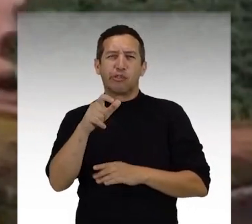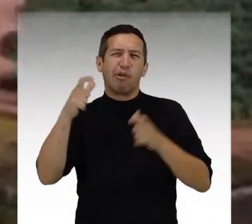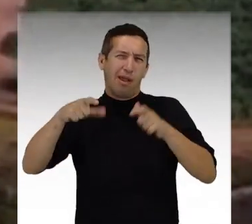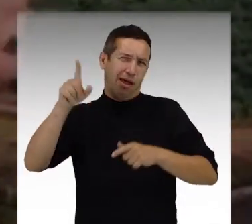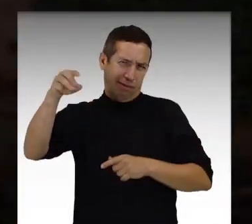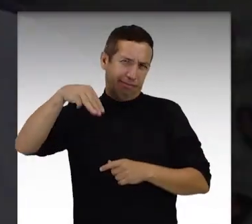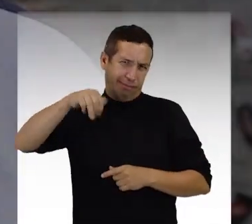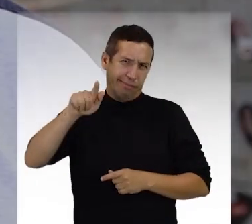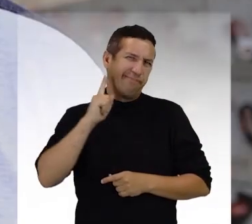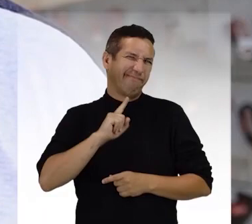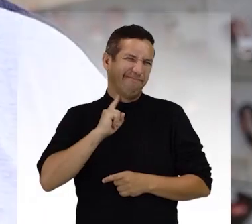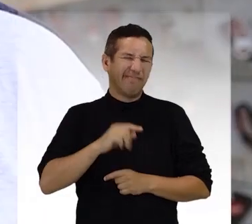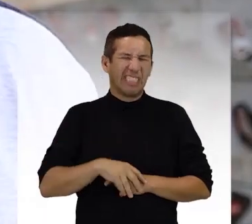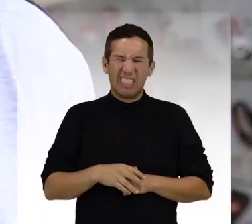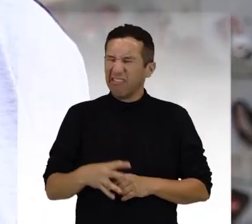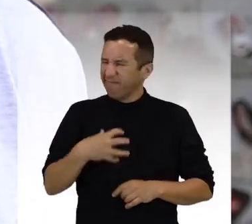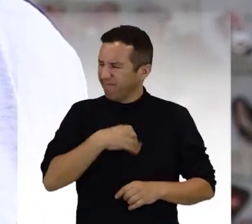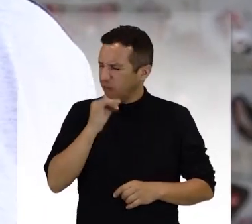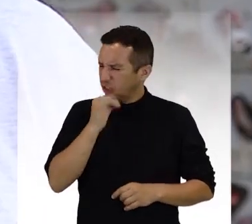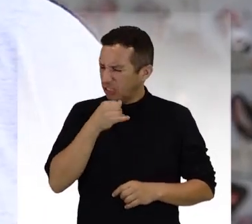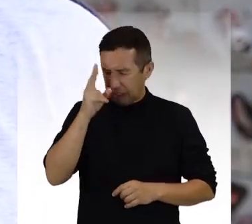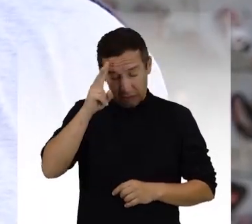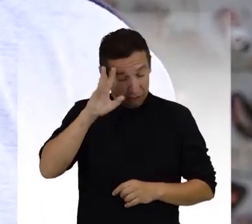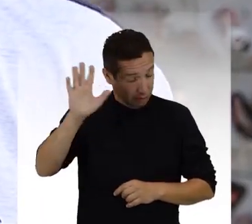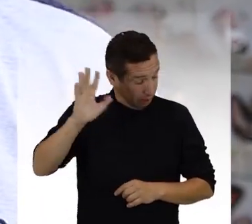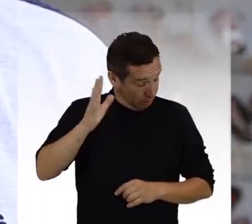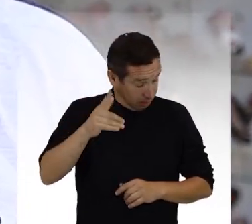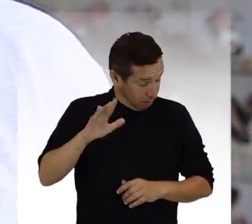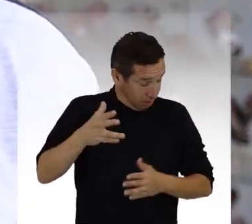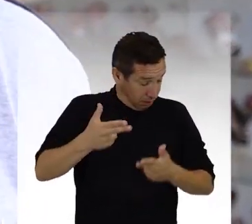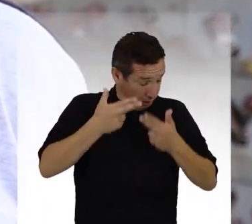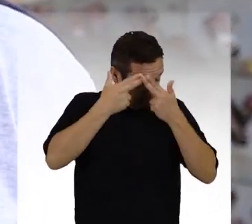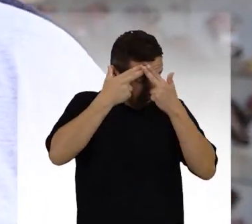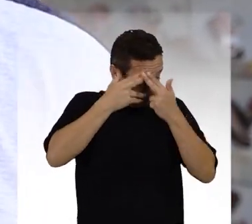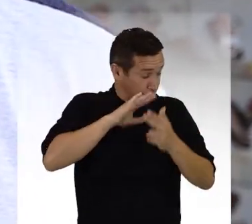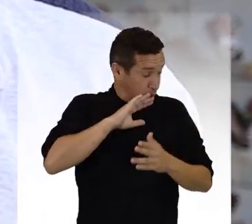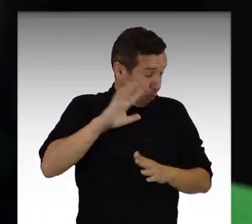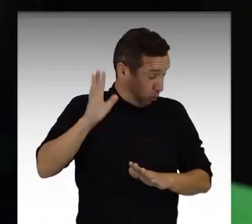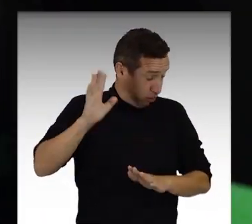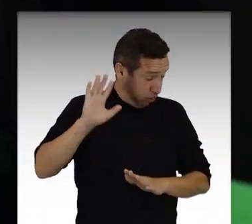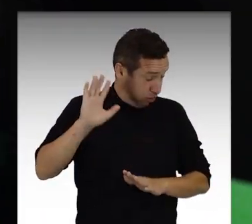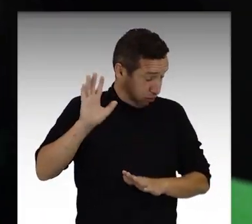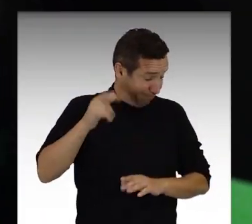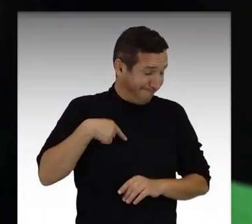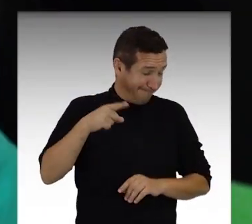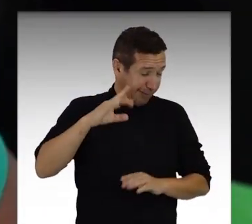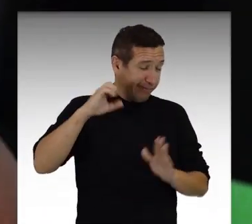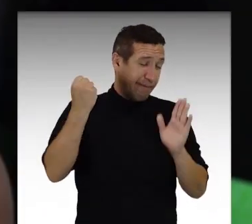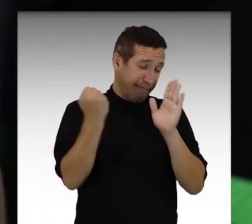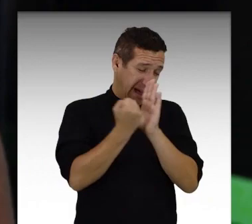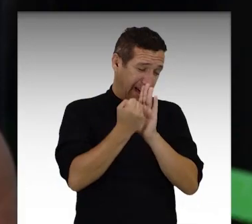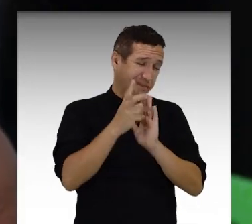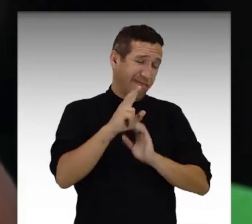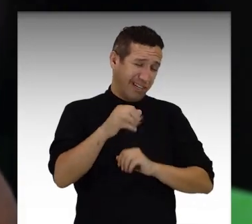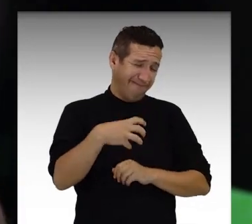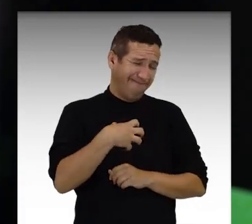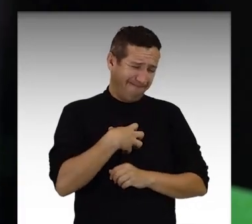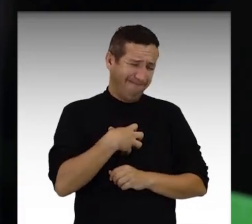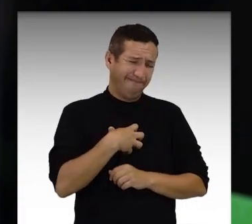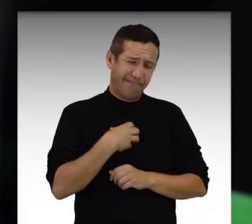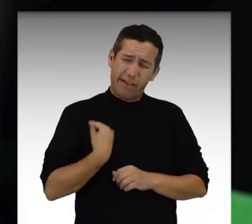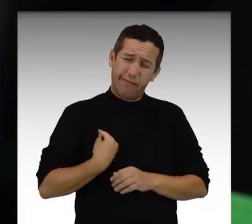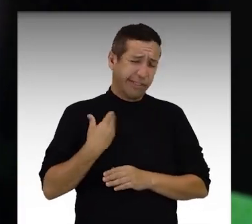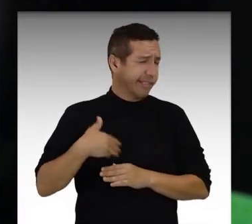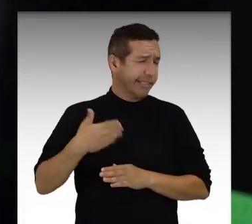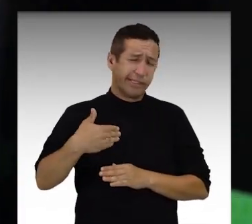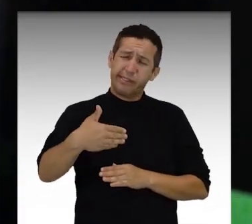Minas. É muito triste, né? Coisas tristes, você ficar lembrando todo dia assim, faz até um mal pra gente. Se vai ficar pra história,